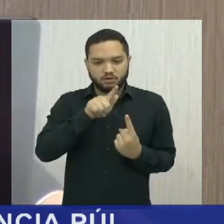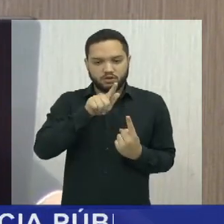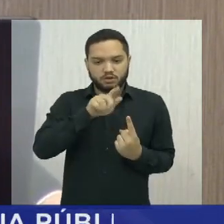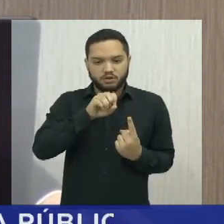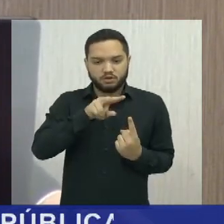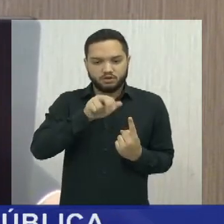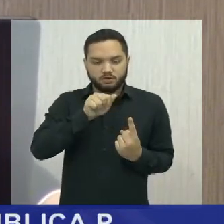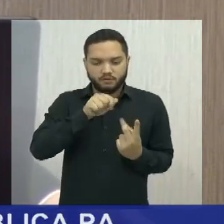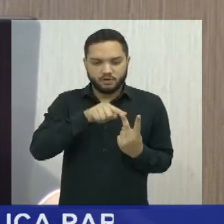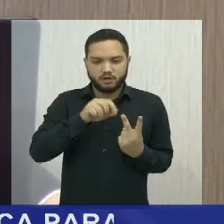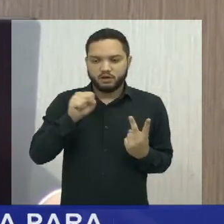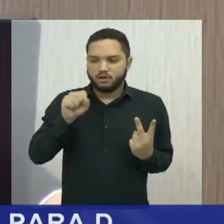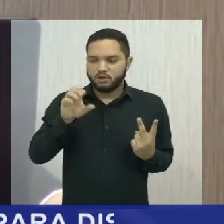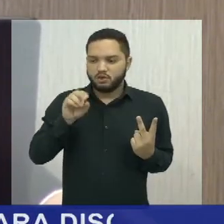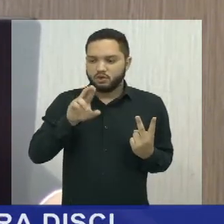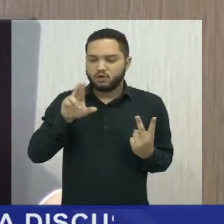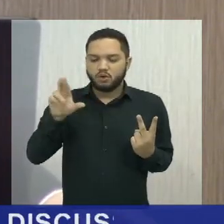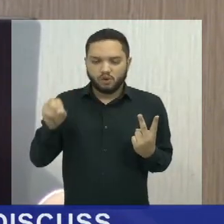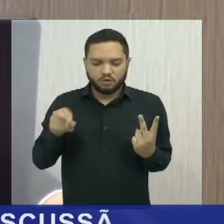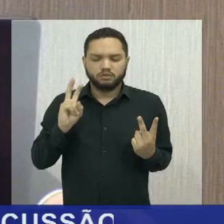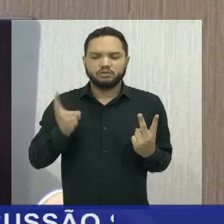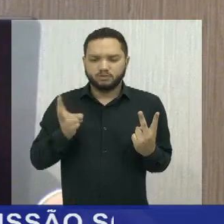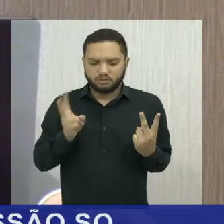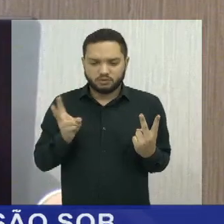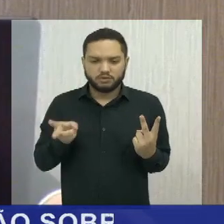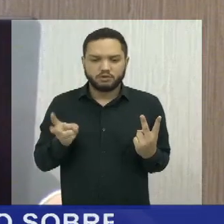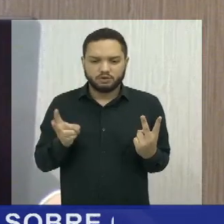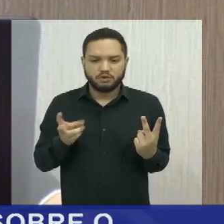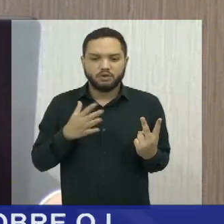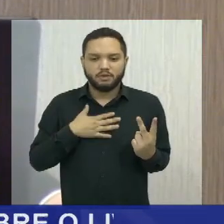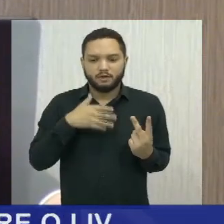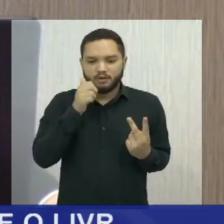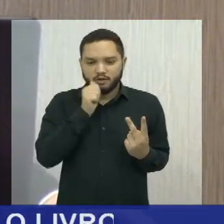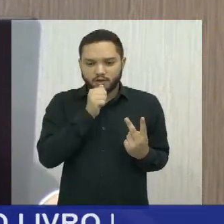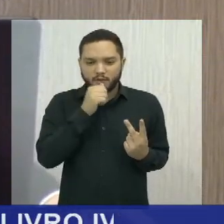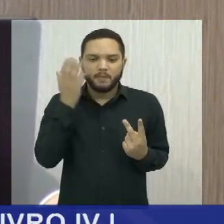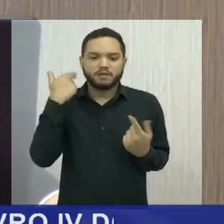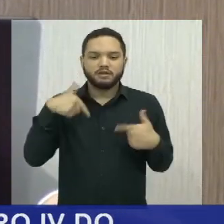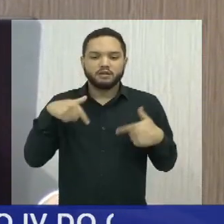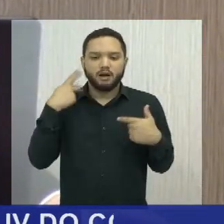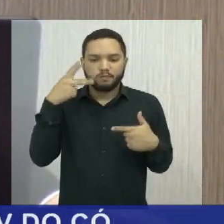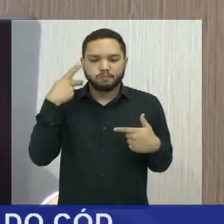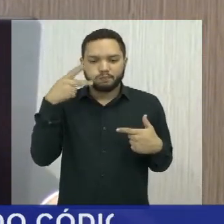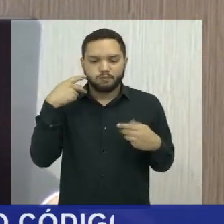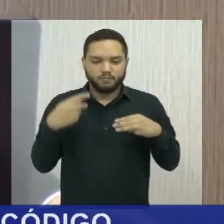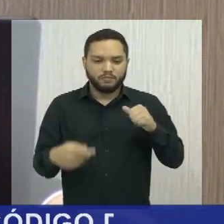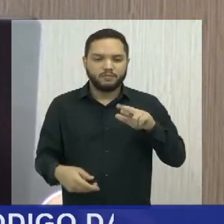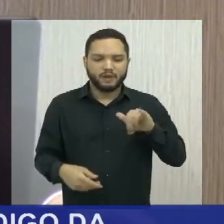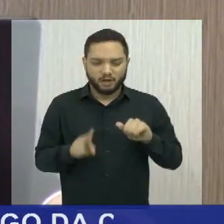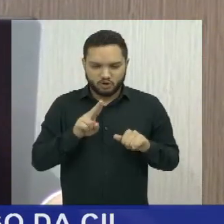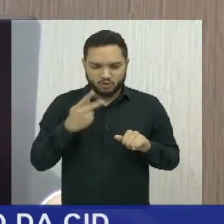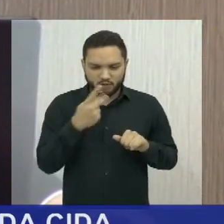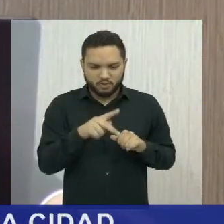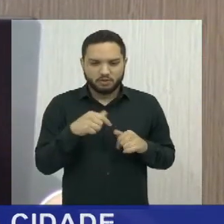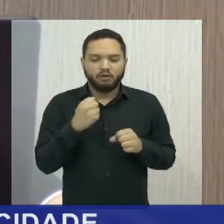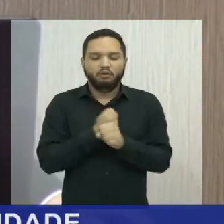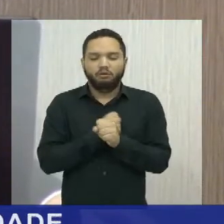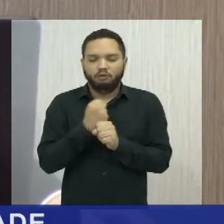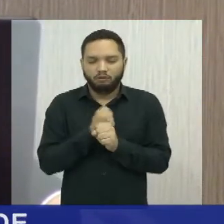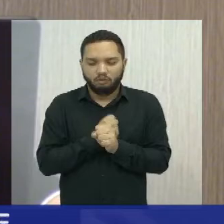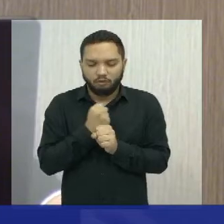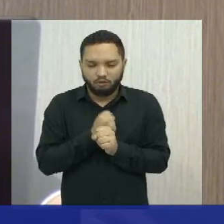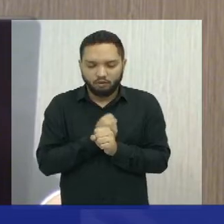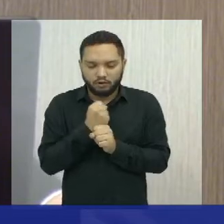Socorro, sempre que as vejo, eu não posso deixar de falar, minha mãe foi promotora, Maria Evânia Cavalcante Brito Pinheiro, durante muitos